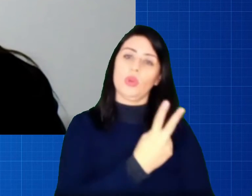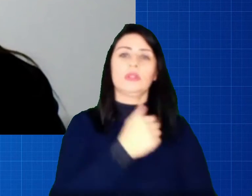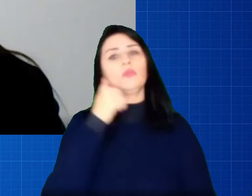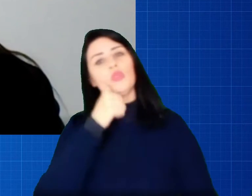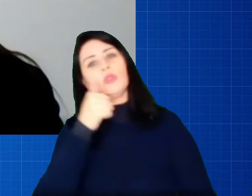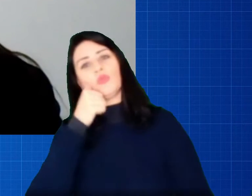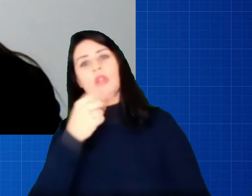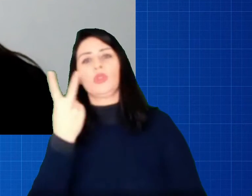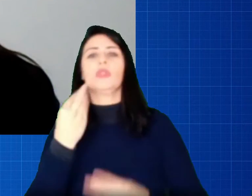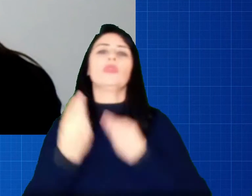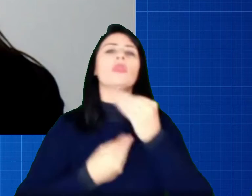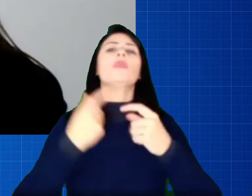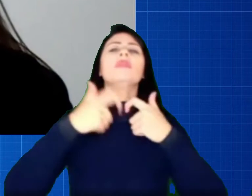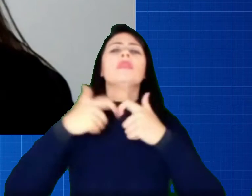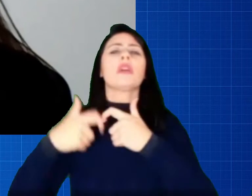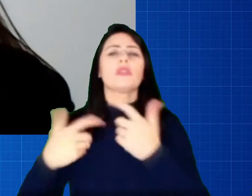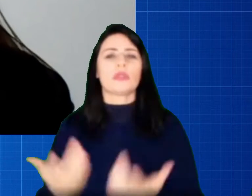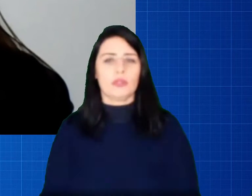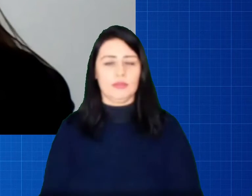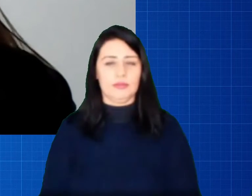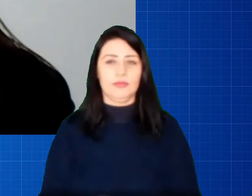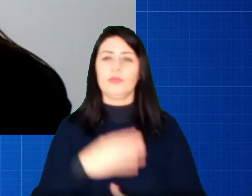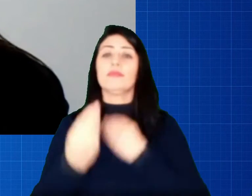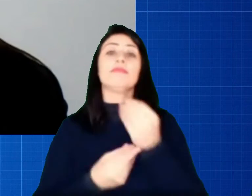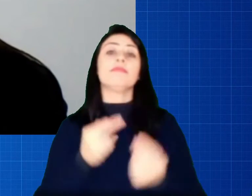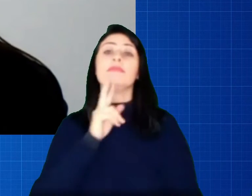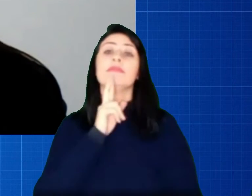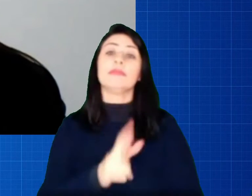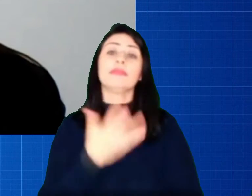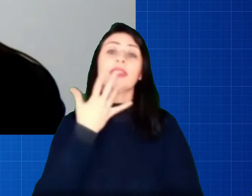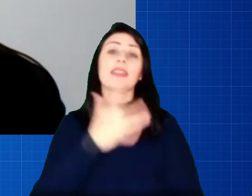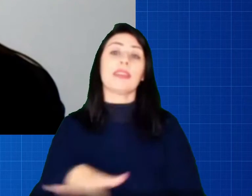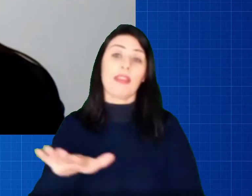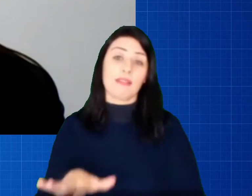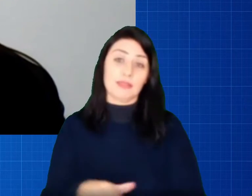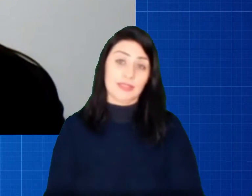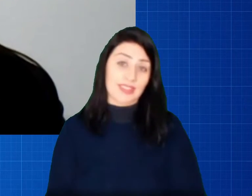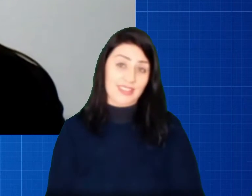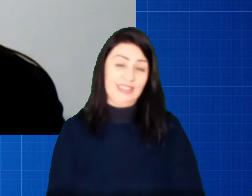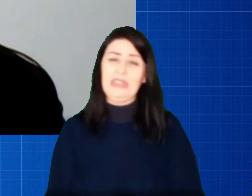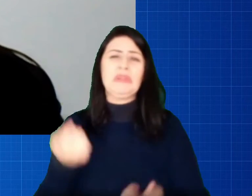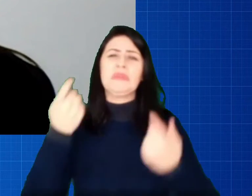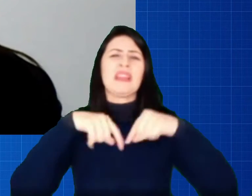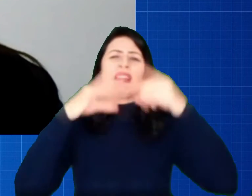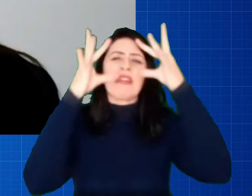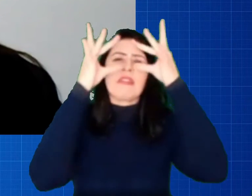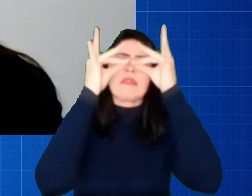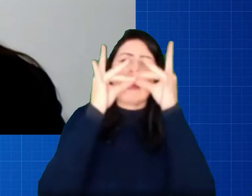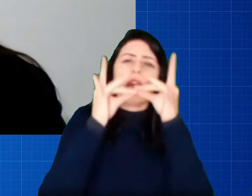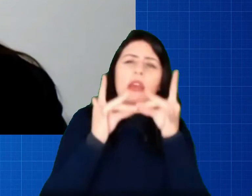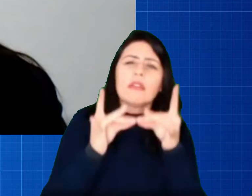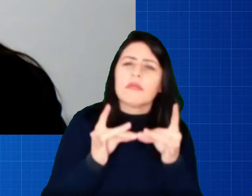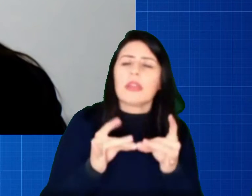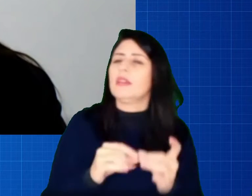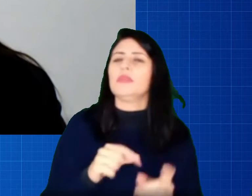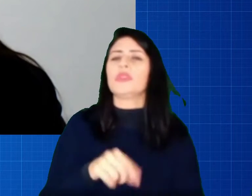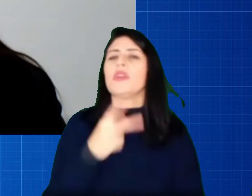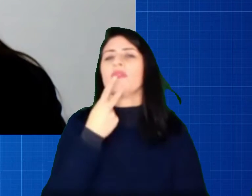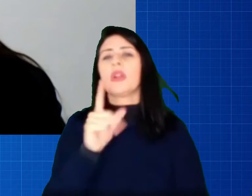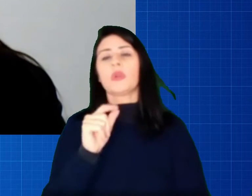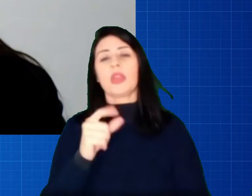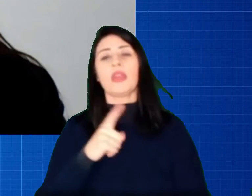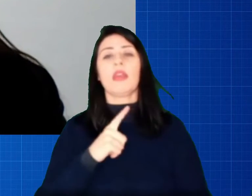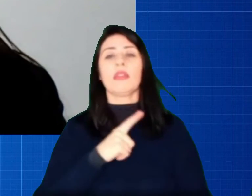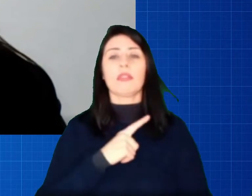mesmo sexo fazem, pessoas da mesma, tipo, dois homens fazem sexo, ou duas mulheres fazem sexo? Como que você vai responder isso para uma criança, né,